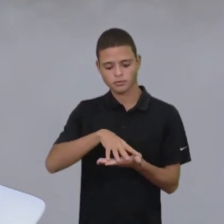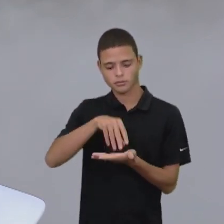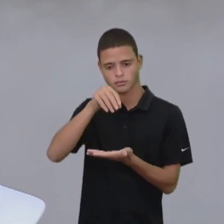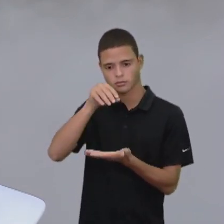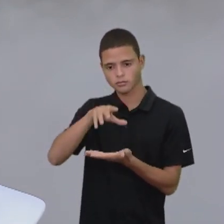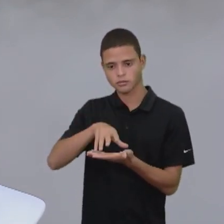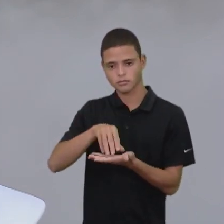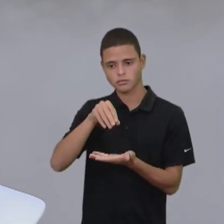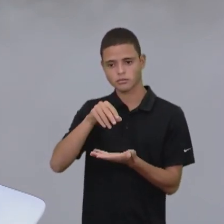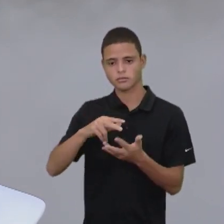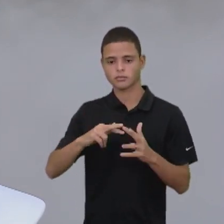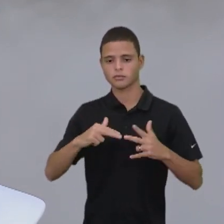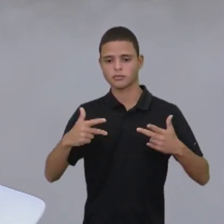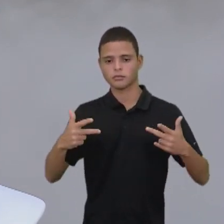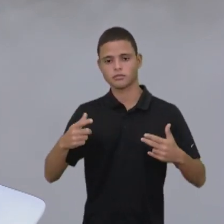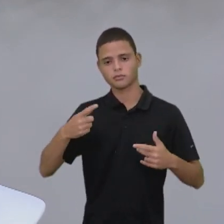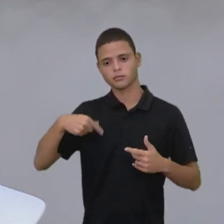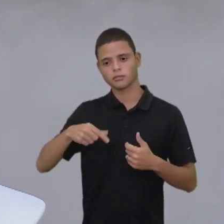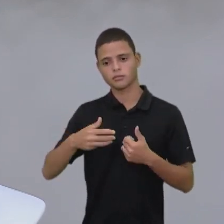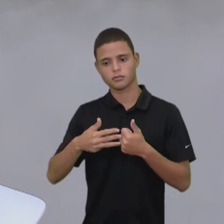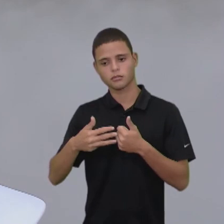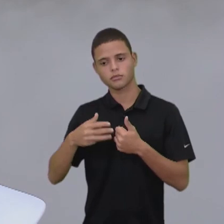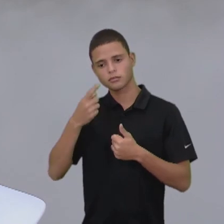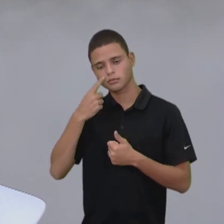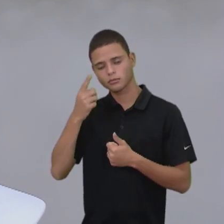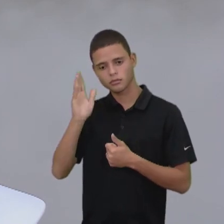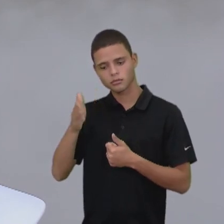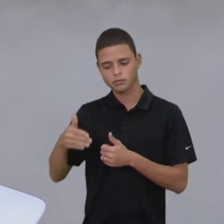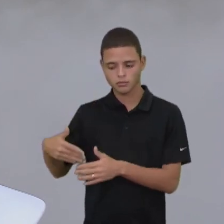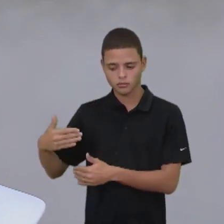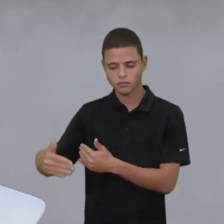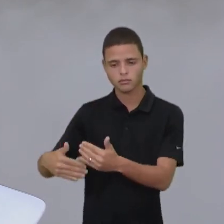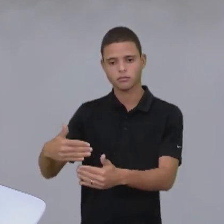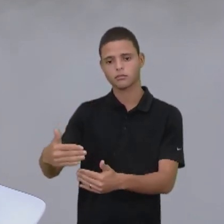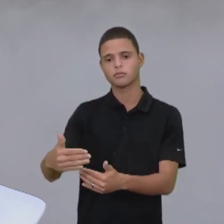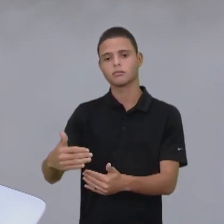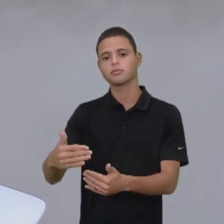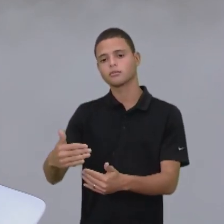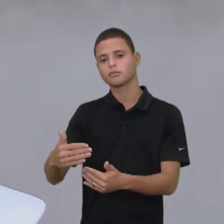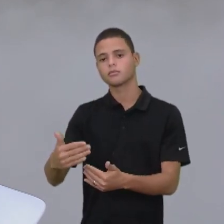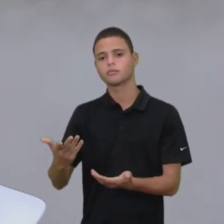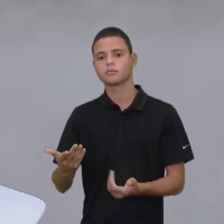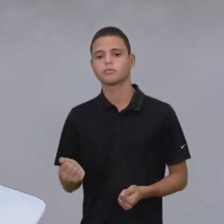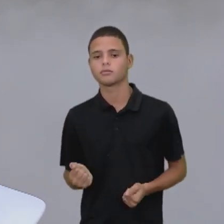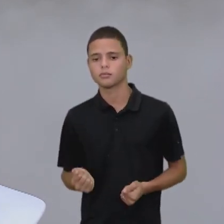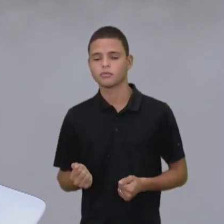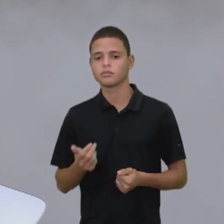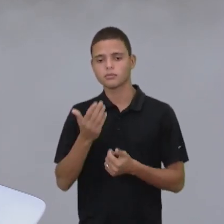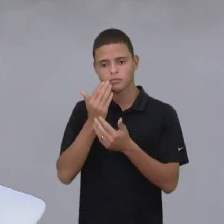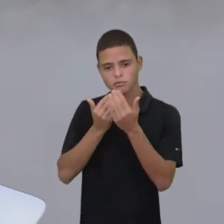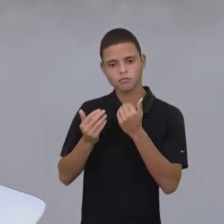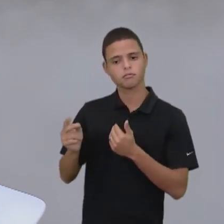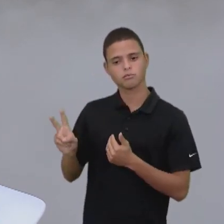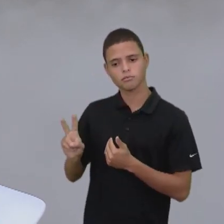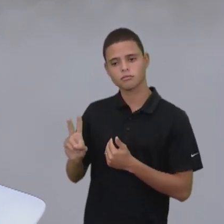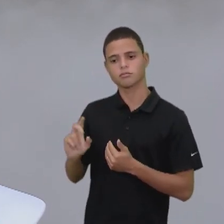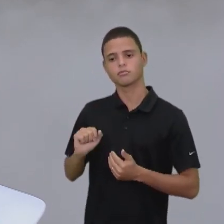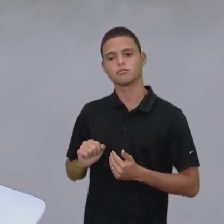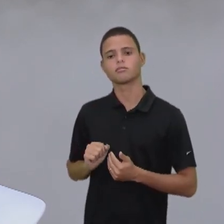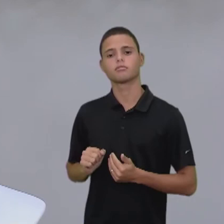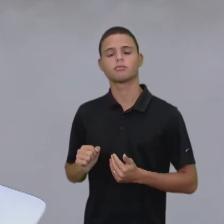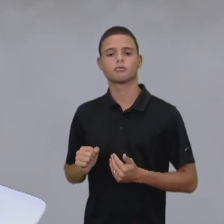célula, então a gente viu, né, ao decorrer aí do nosso componente, que os nutrientes que são cultivados no